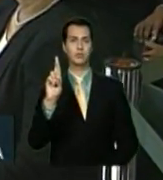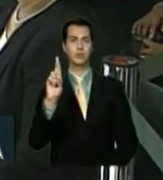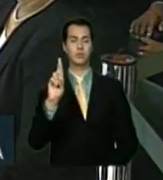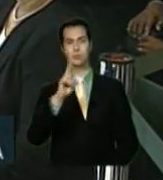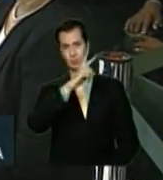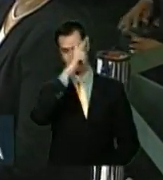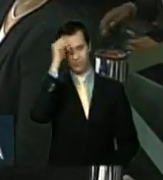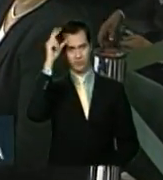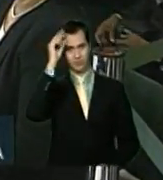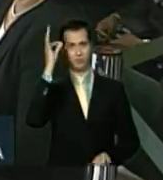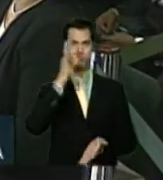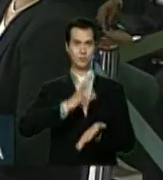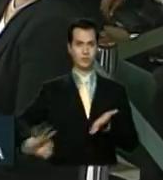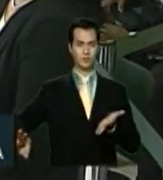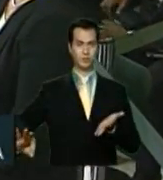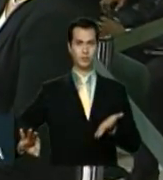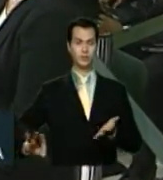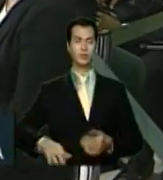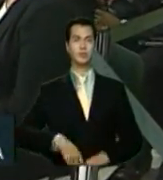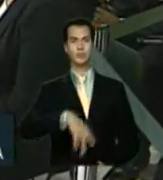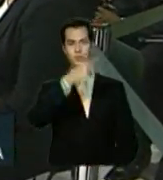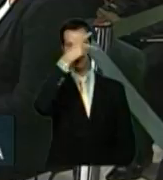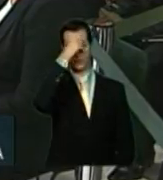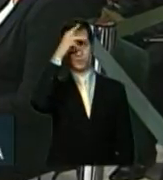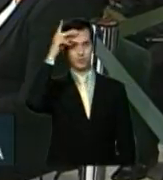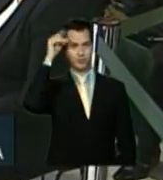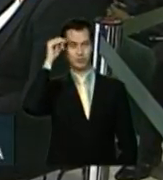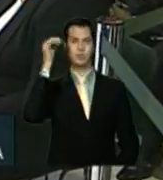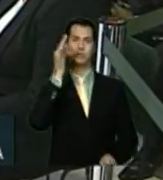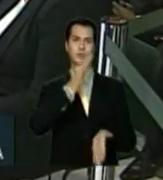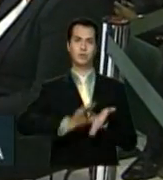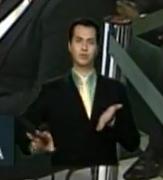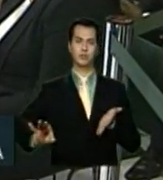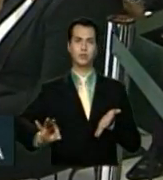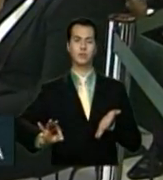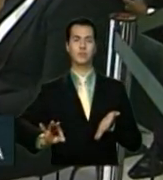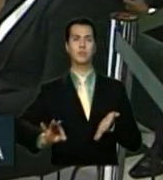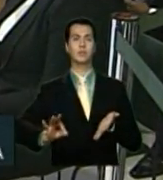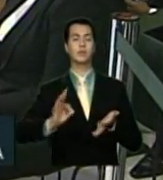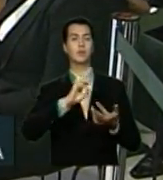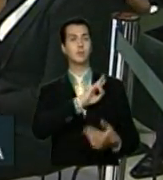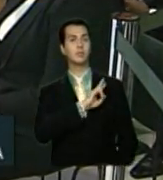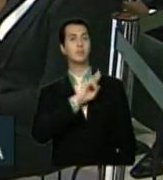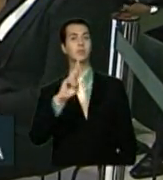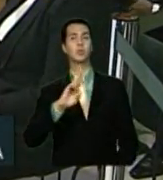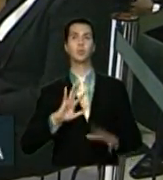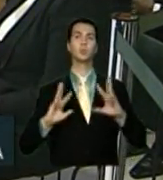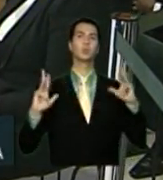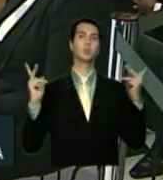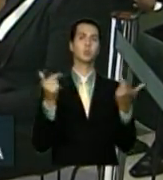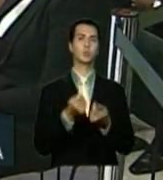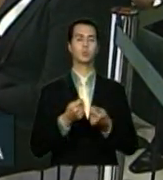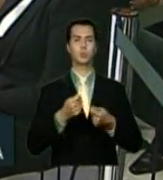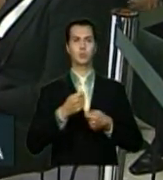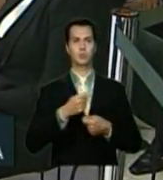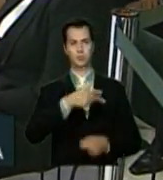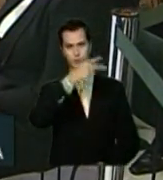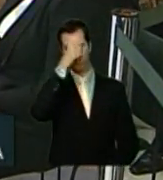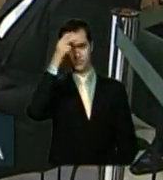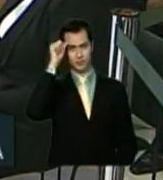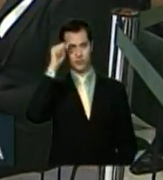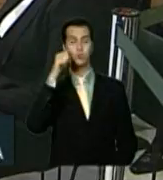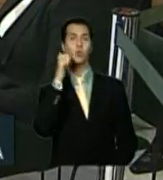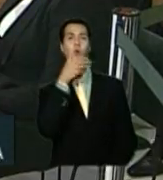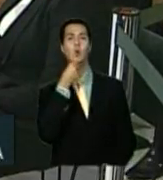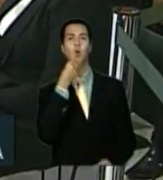signatários aliás os prefeitos signatários representantes de todos os prefeitos que fizeram os convênios José Castelo